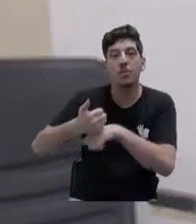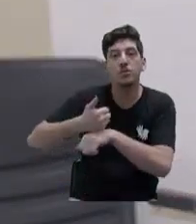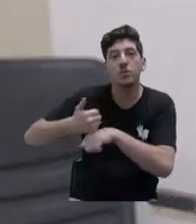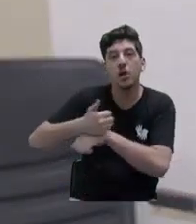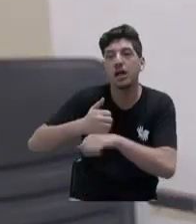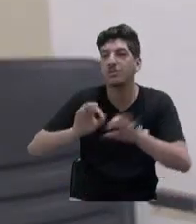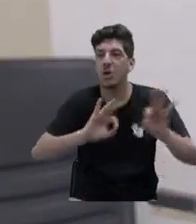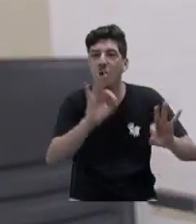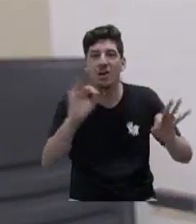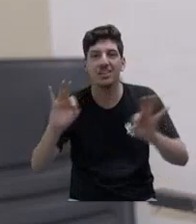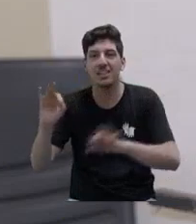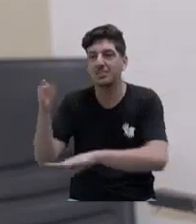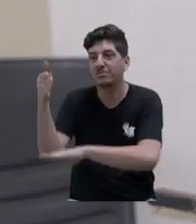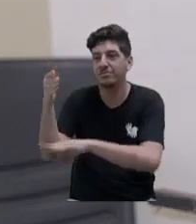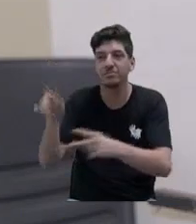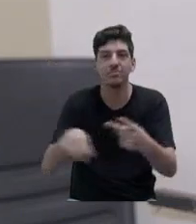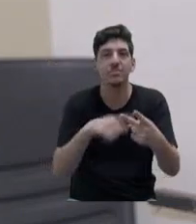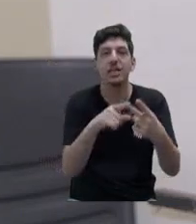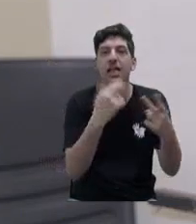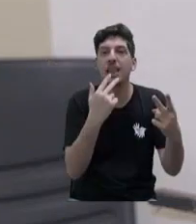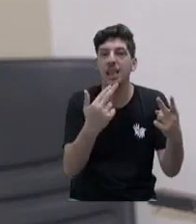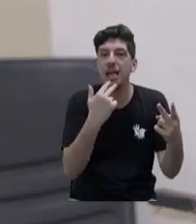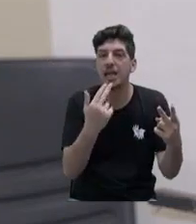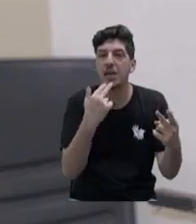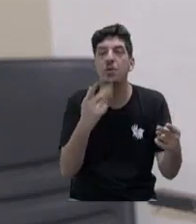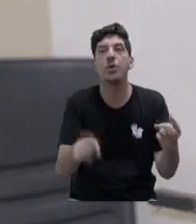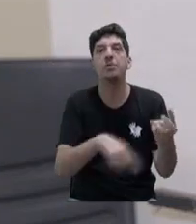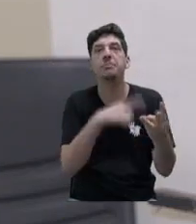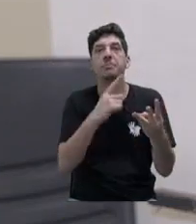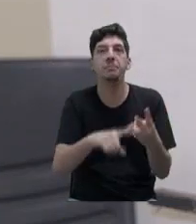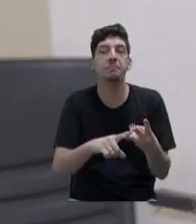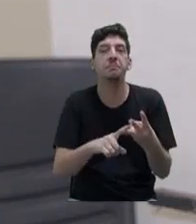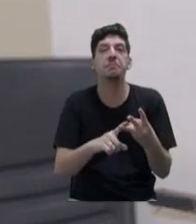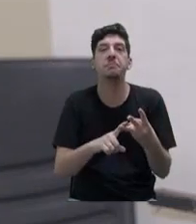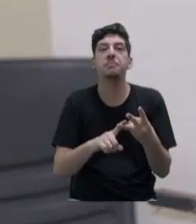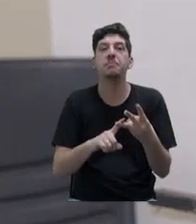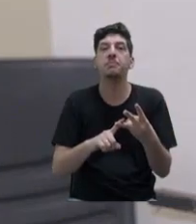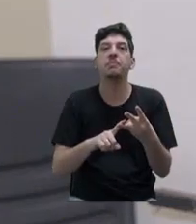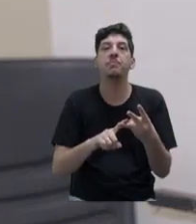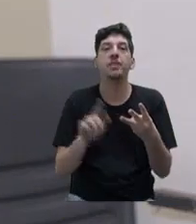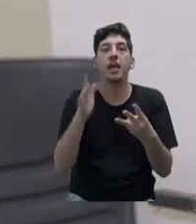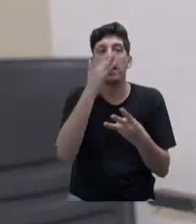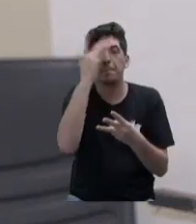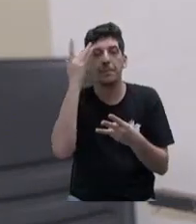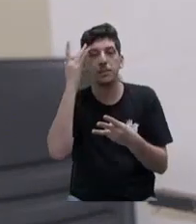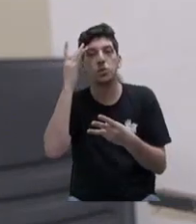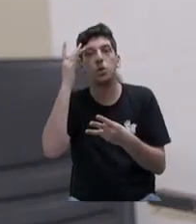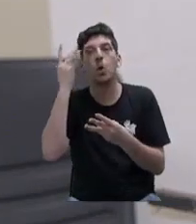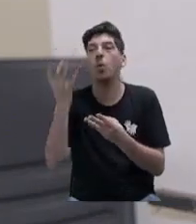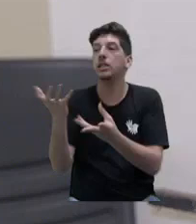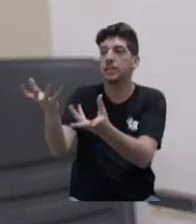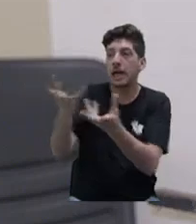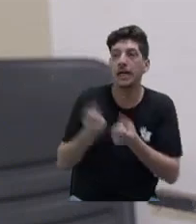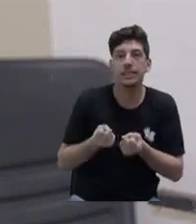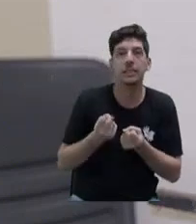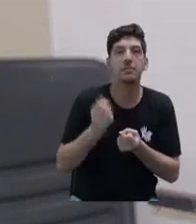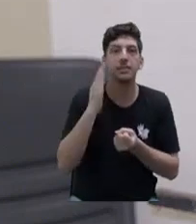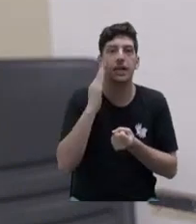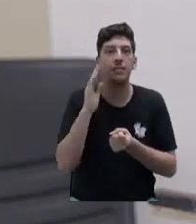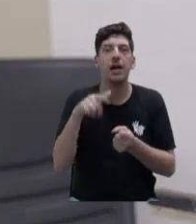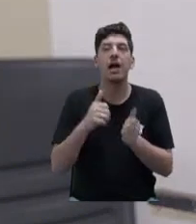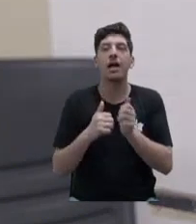vamos... idiomas... vamos capacitar agentes turistas receptivos, que são os